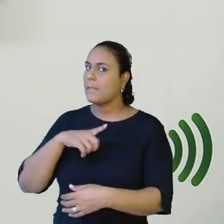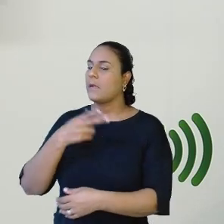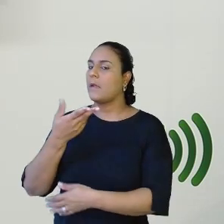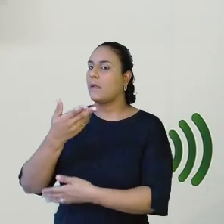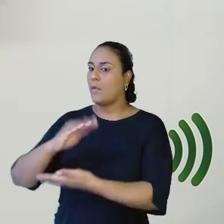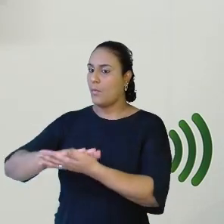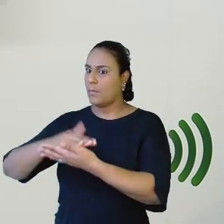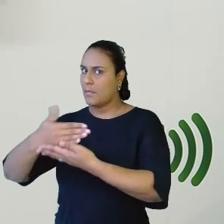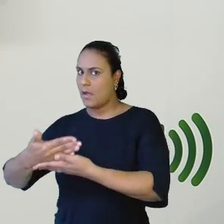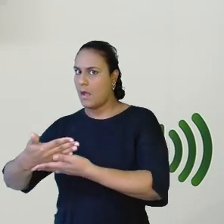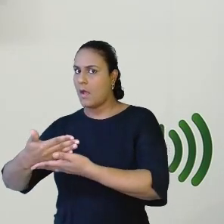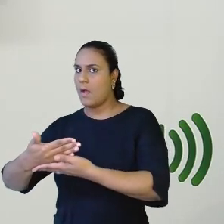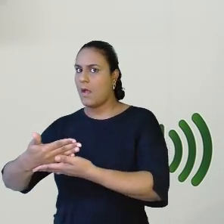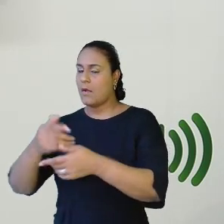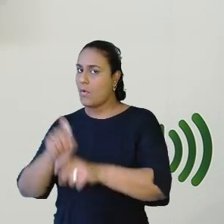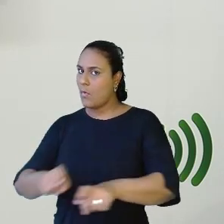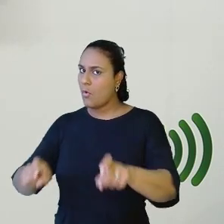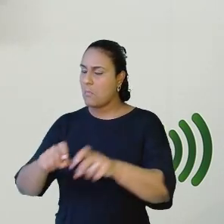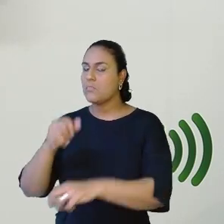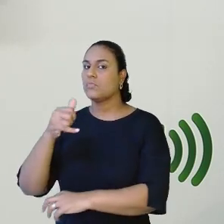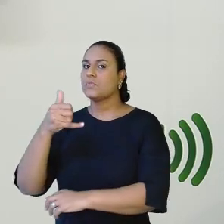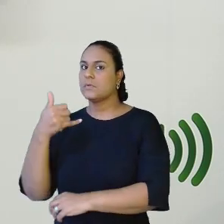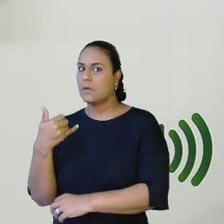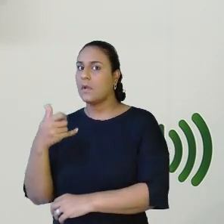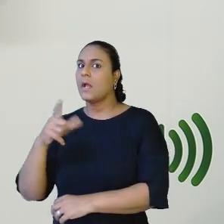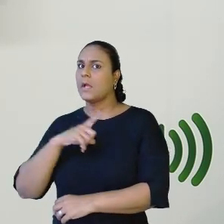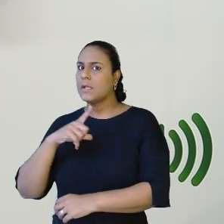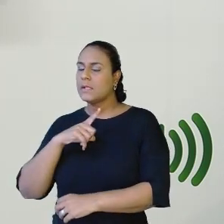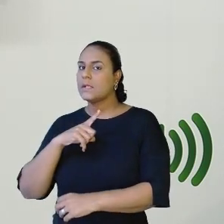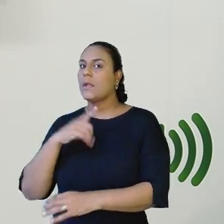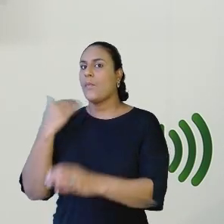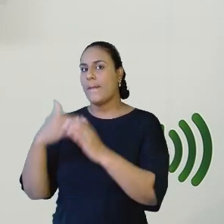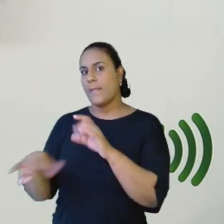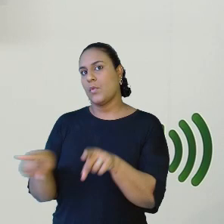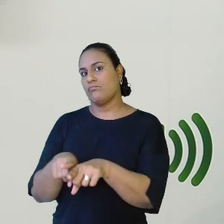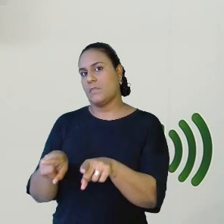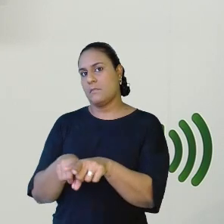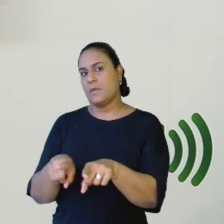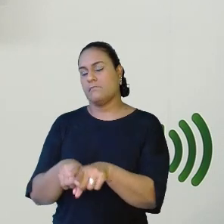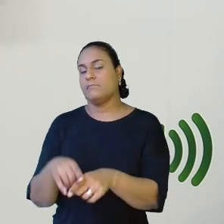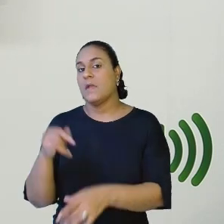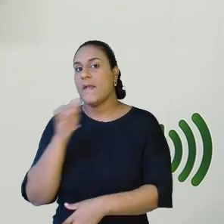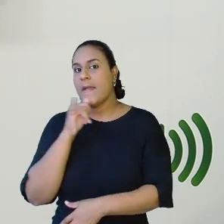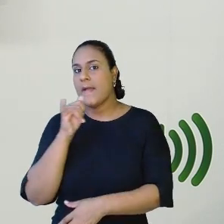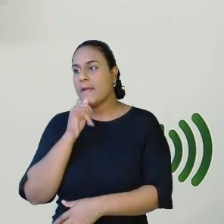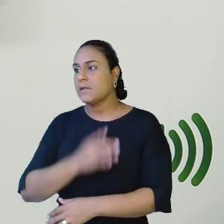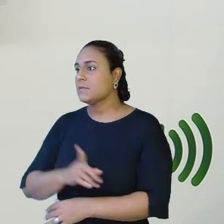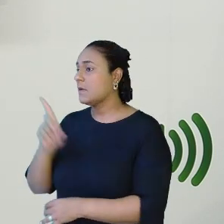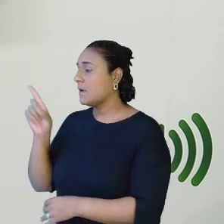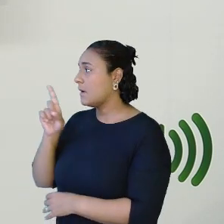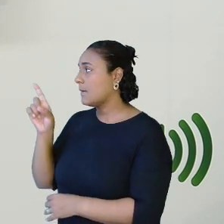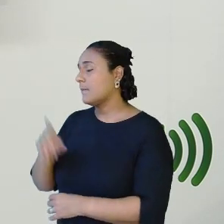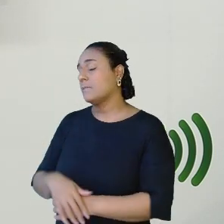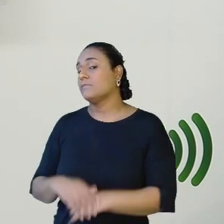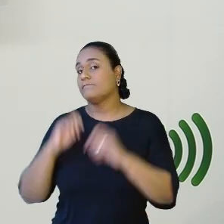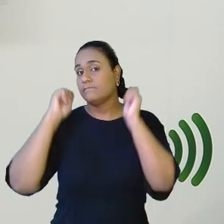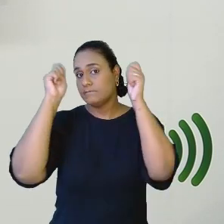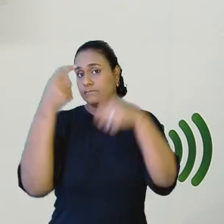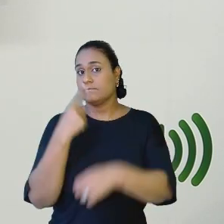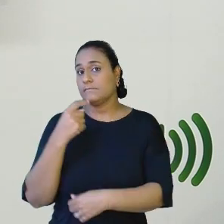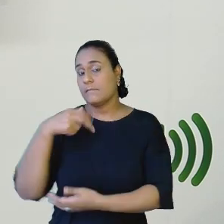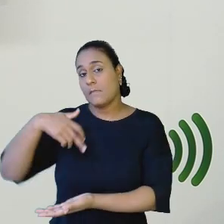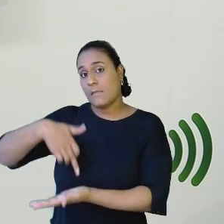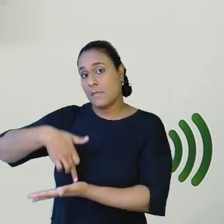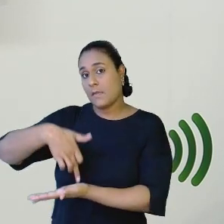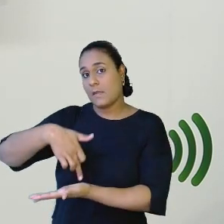de um celular e também precisa dispor de um endereço eletrônico. E aí eu trouxe como exemplos o endereço eletrônico do Chapeuzinho e do